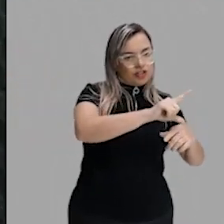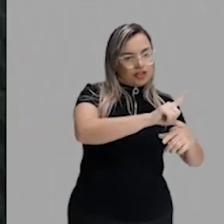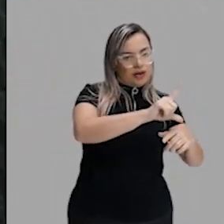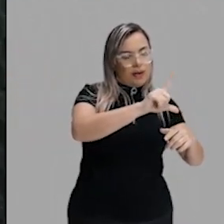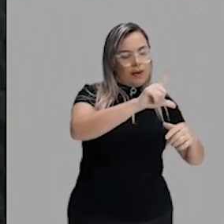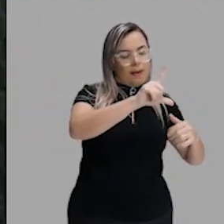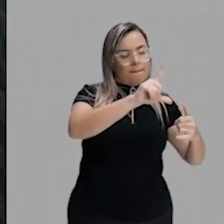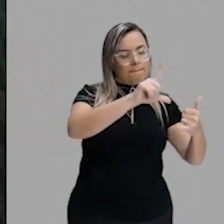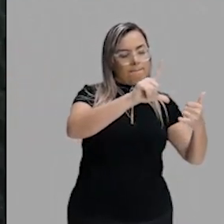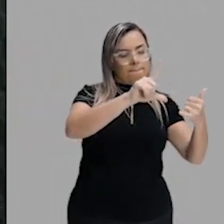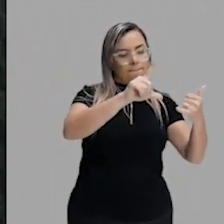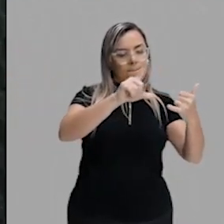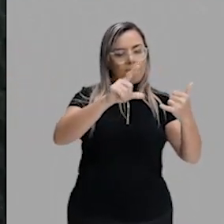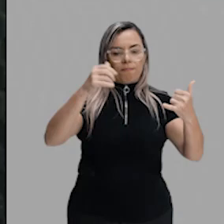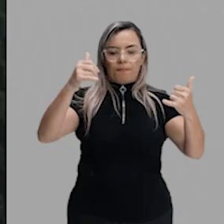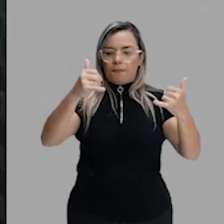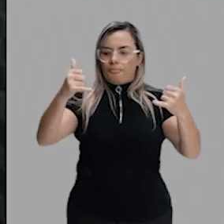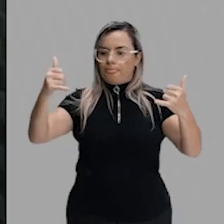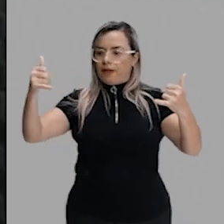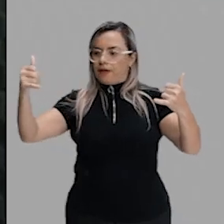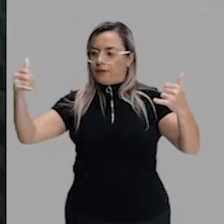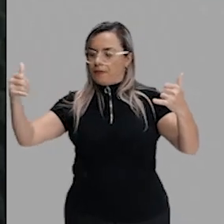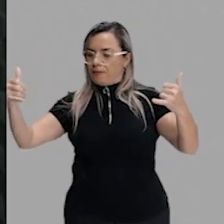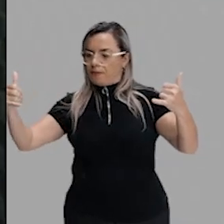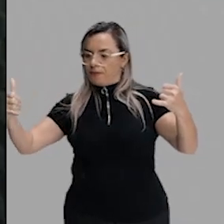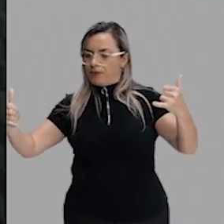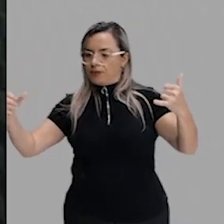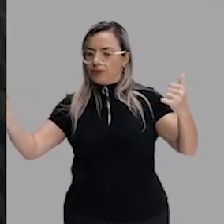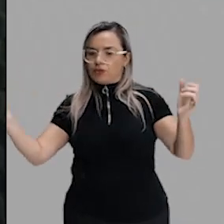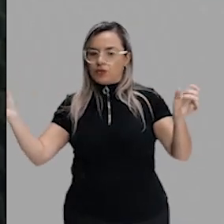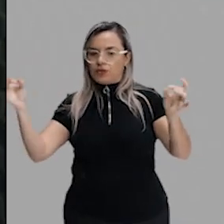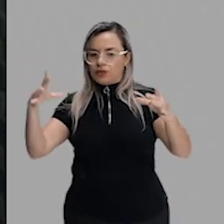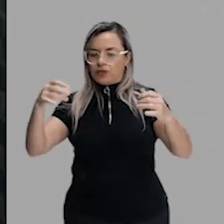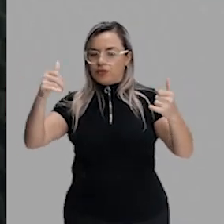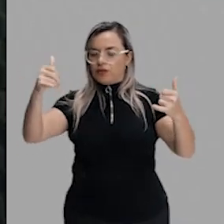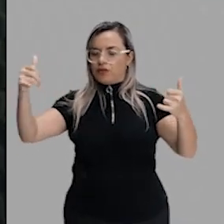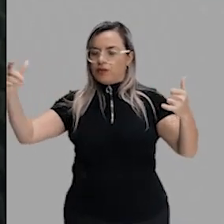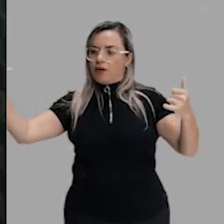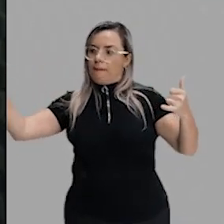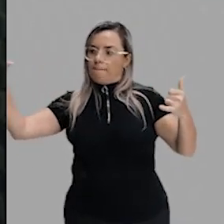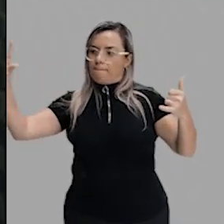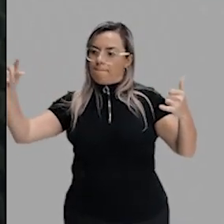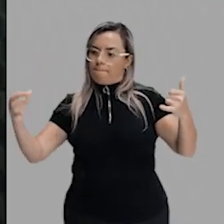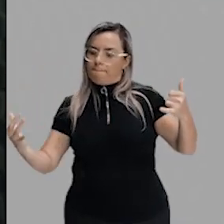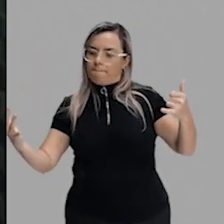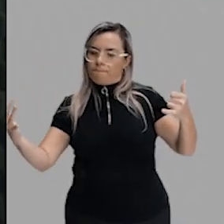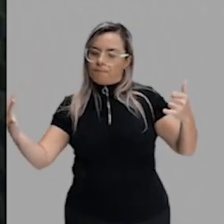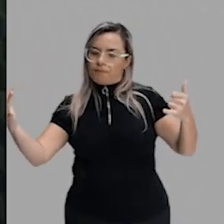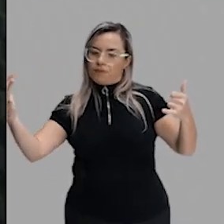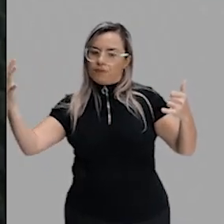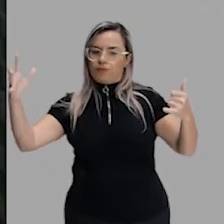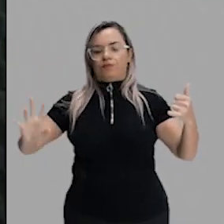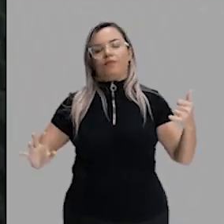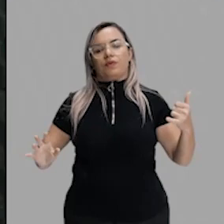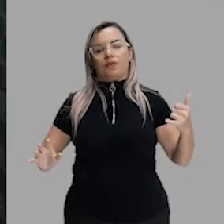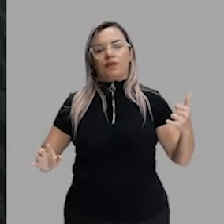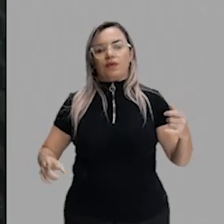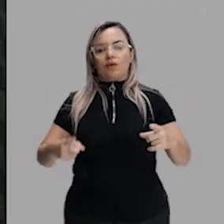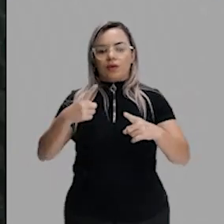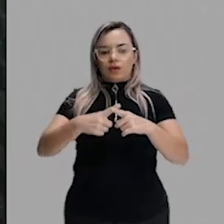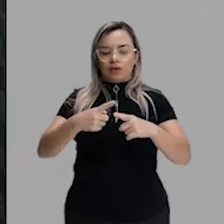quê? Para proteger um outro dispositivo que esteja, não é, aqui nesse